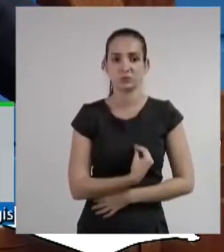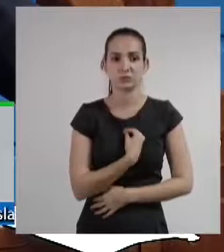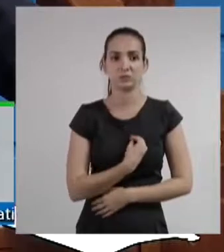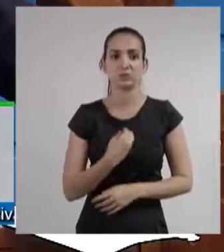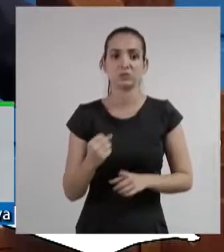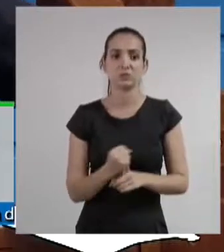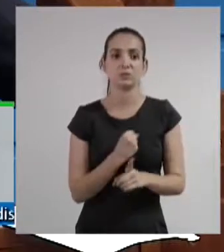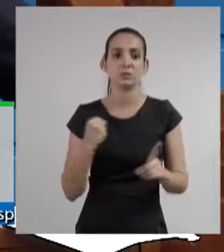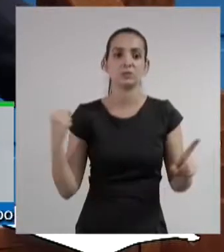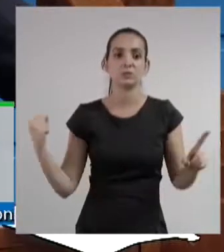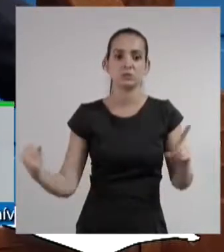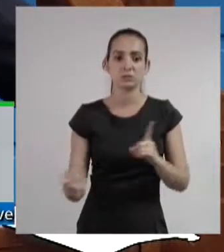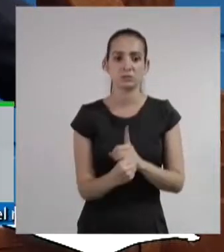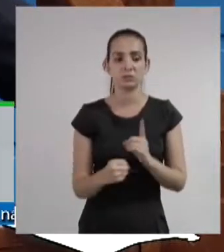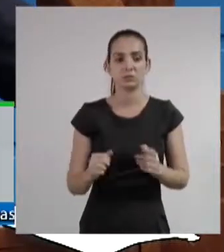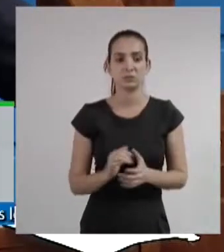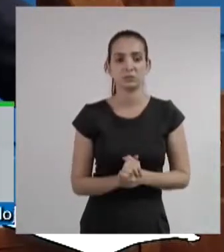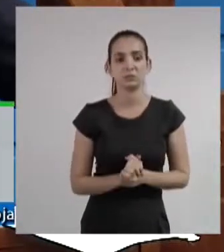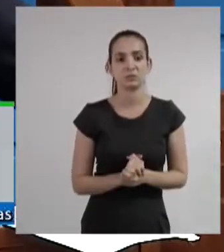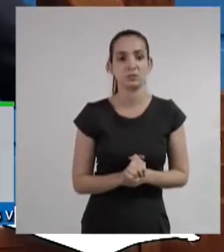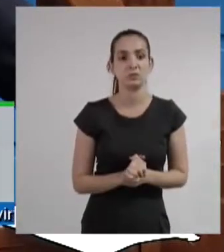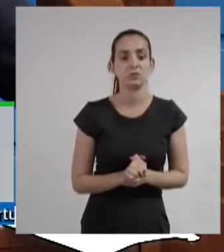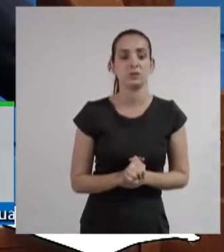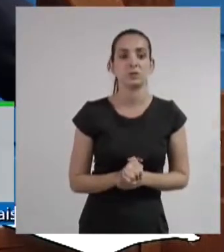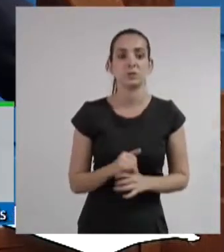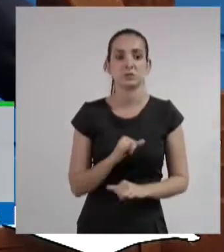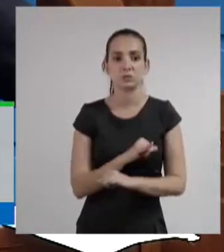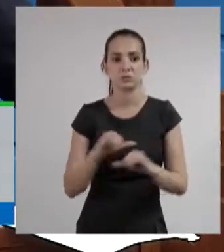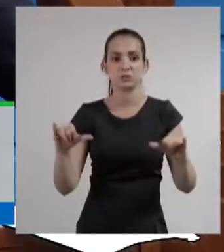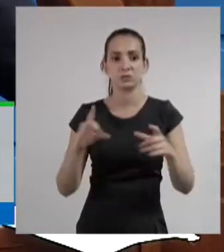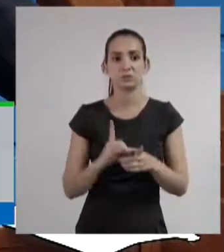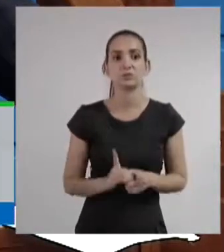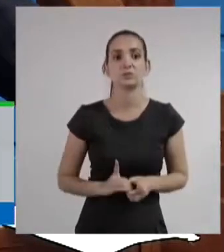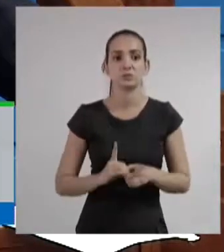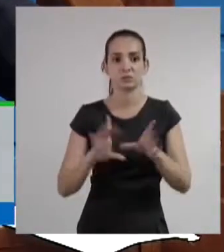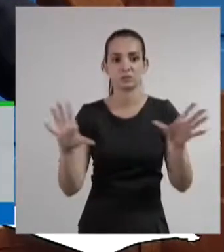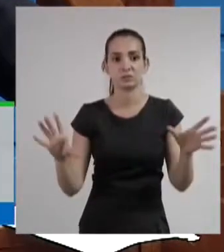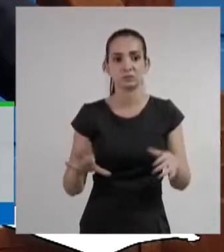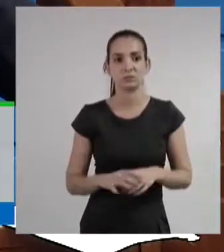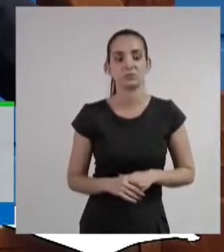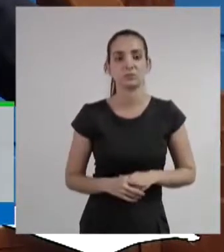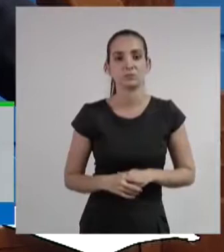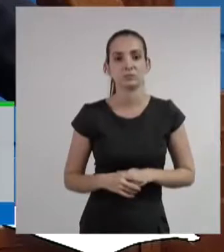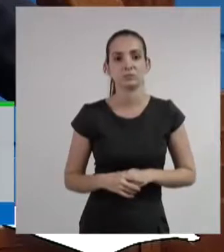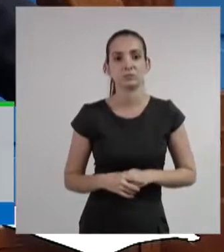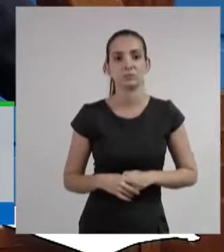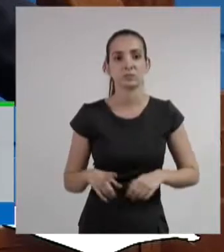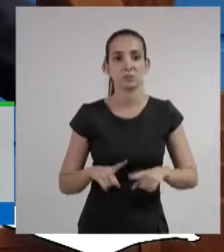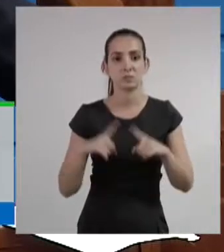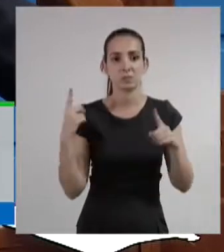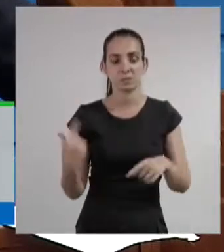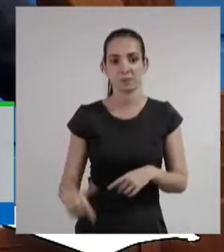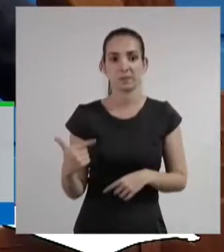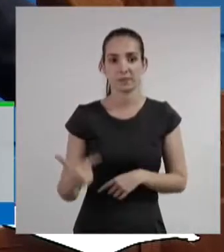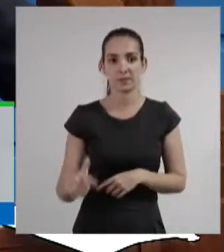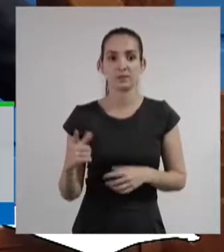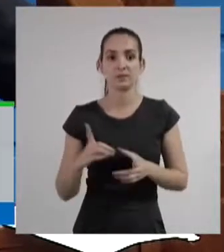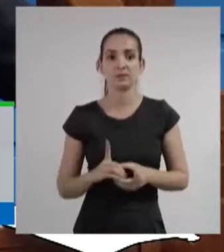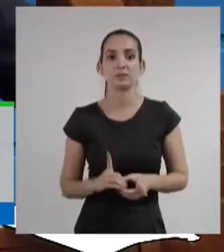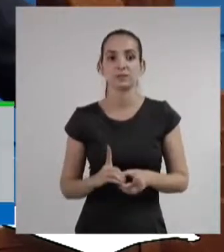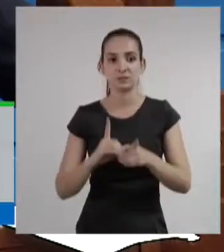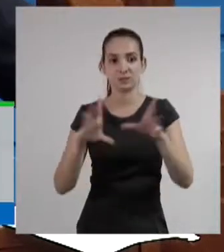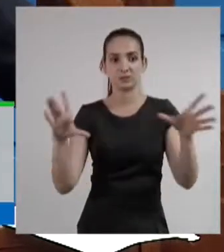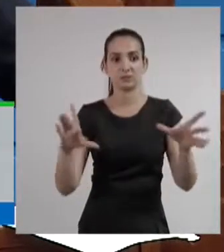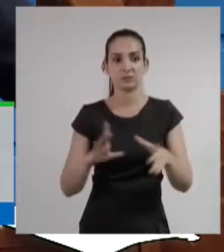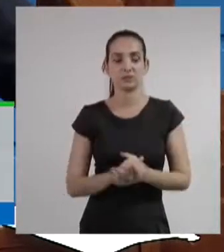numa sociedade que se diz democrática, mas não existe